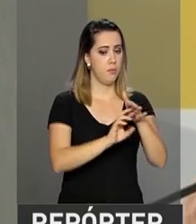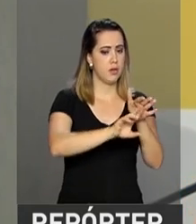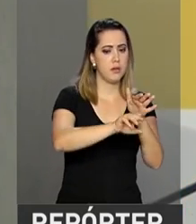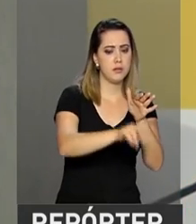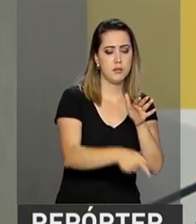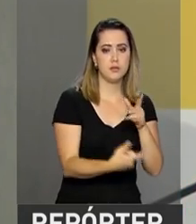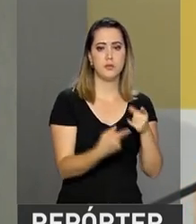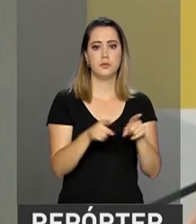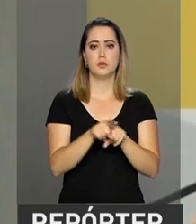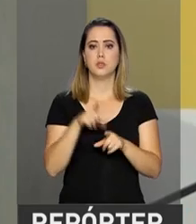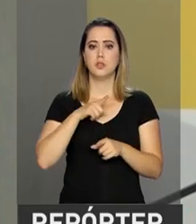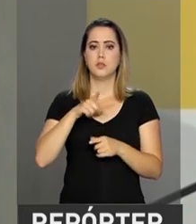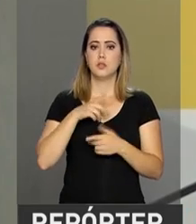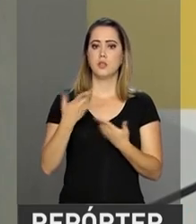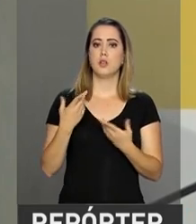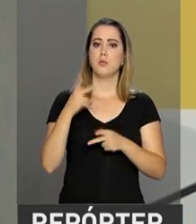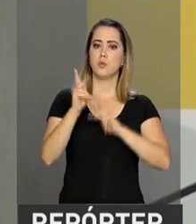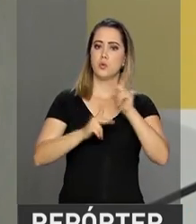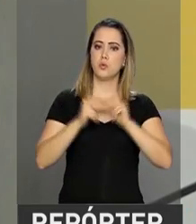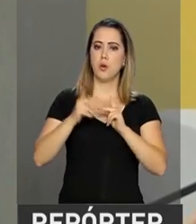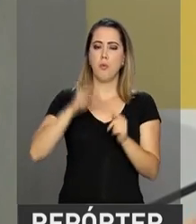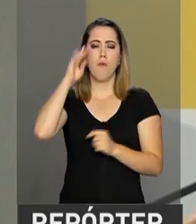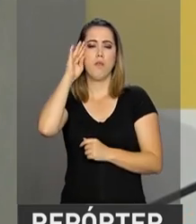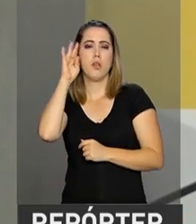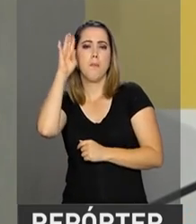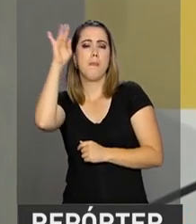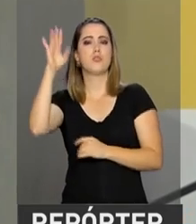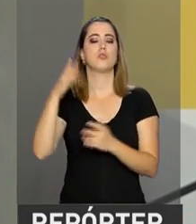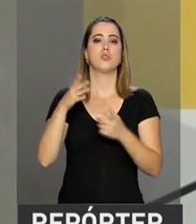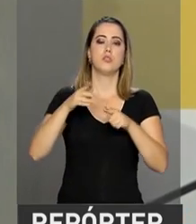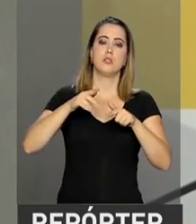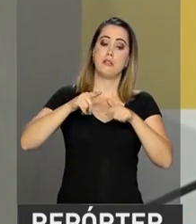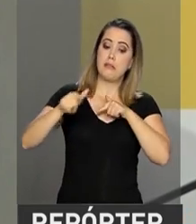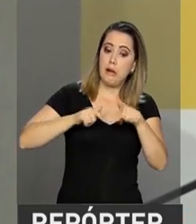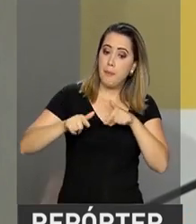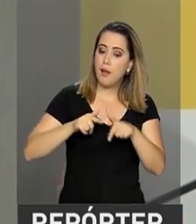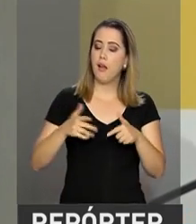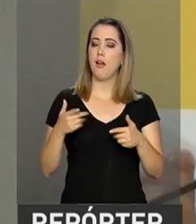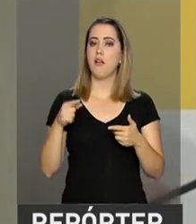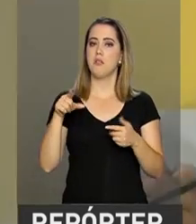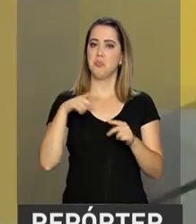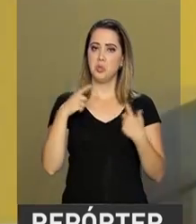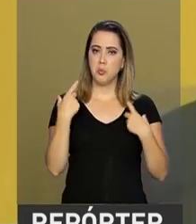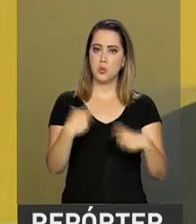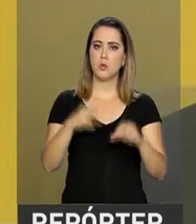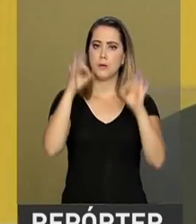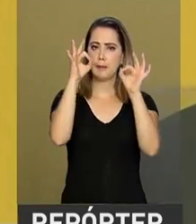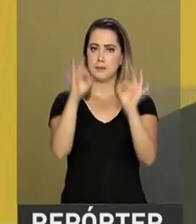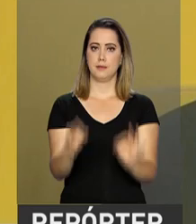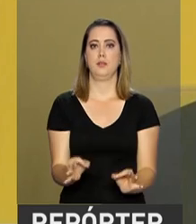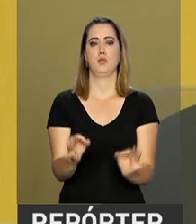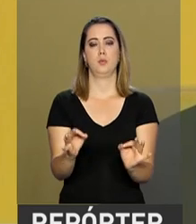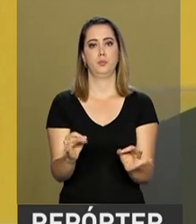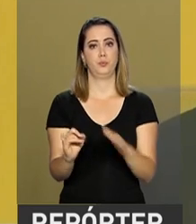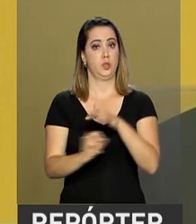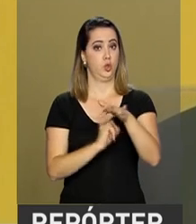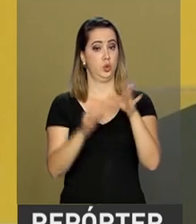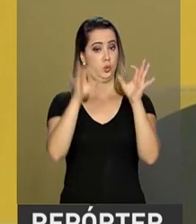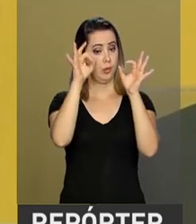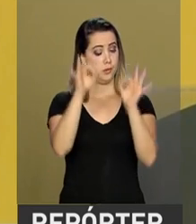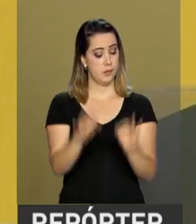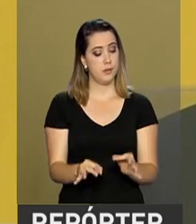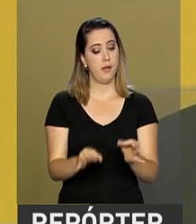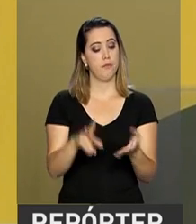criador criativo um povo trabalhador temos instituições sólidas e naturalmente